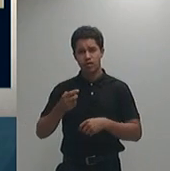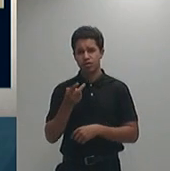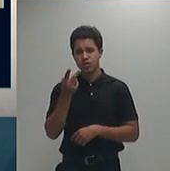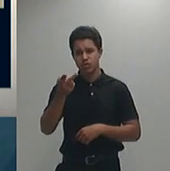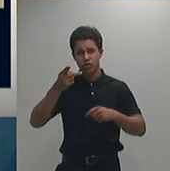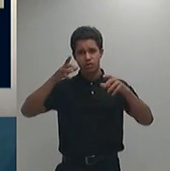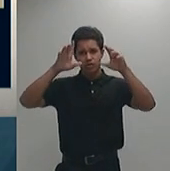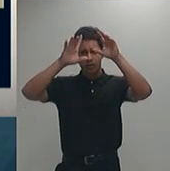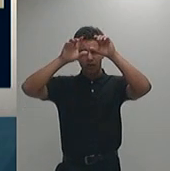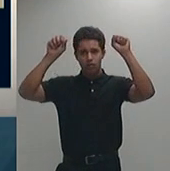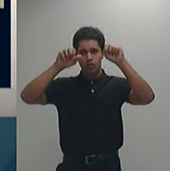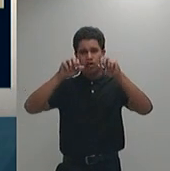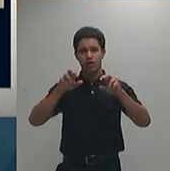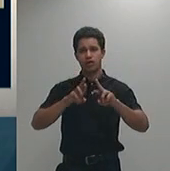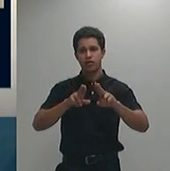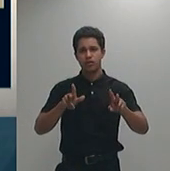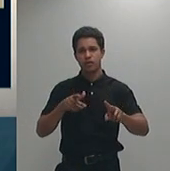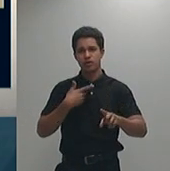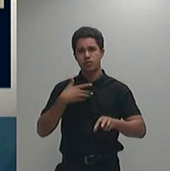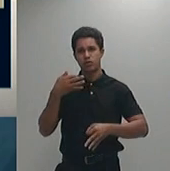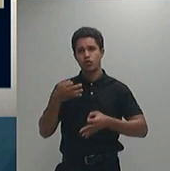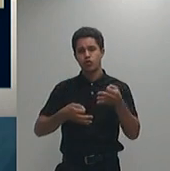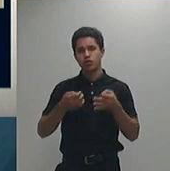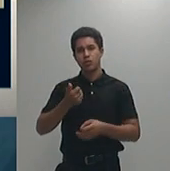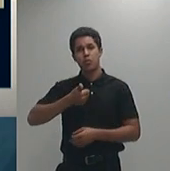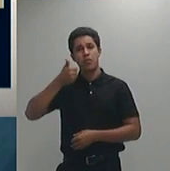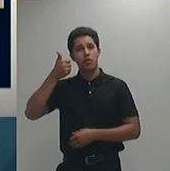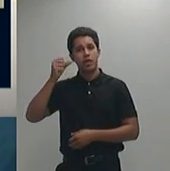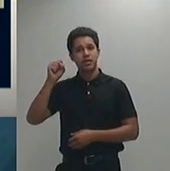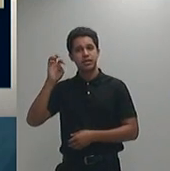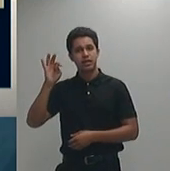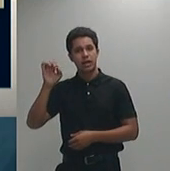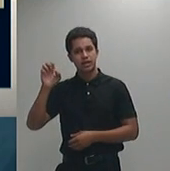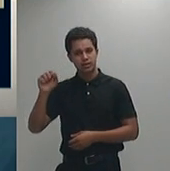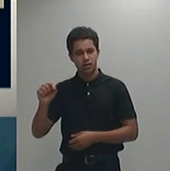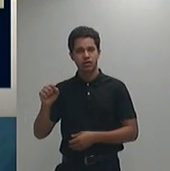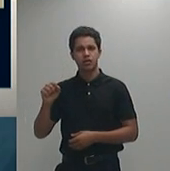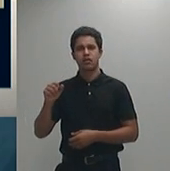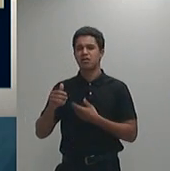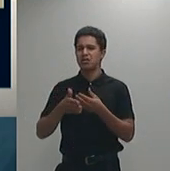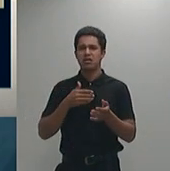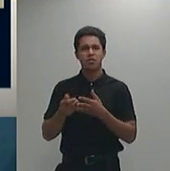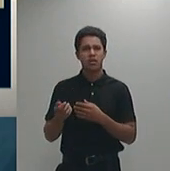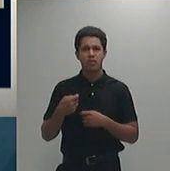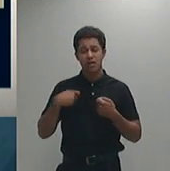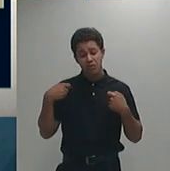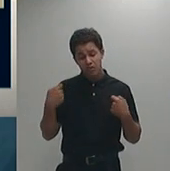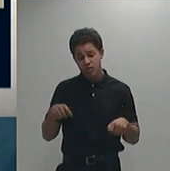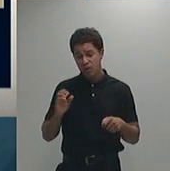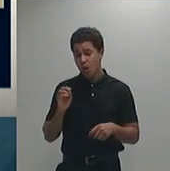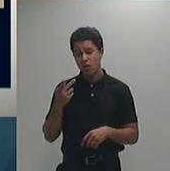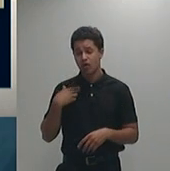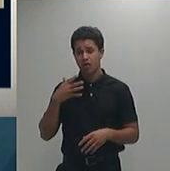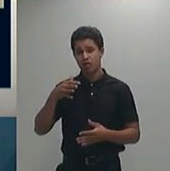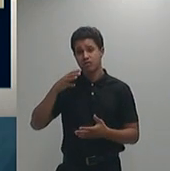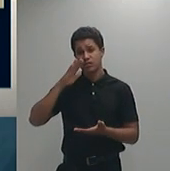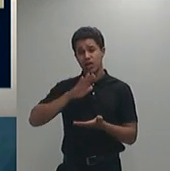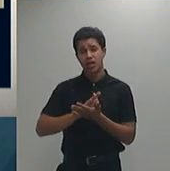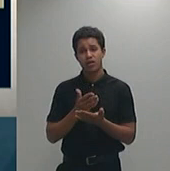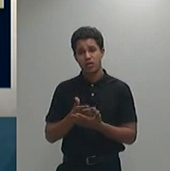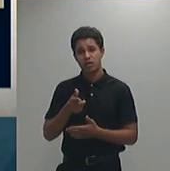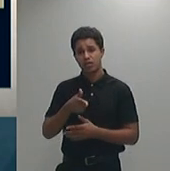ser dirimido por um juiz de primeira instância independentemente da Necessidade ou não Da interpretação da cláusula compromissória